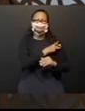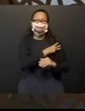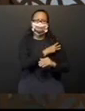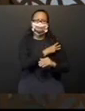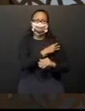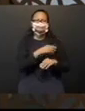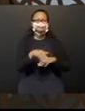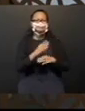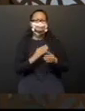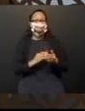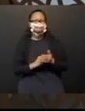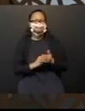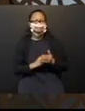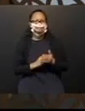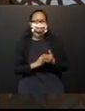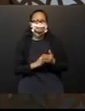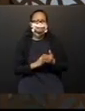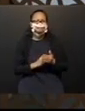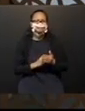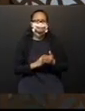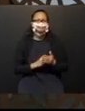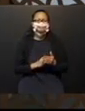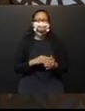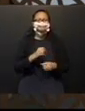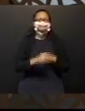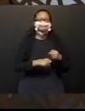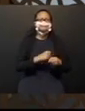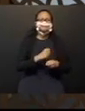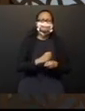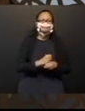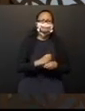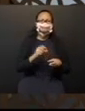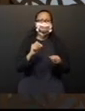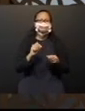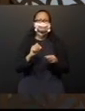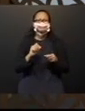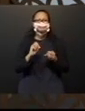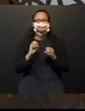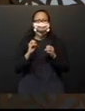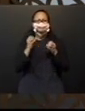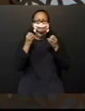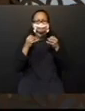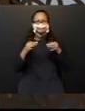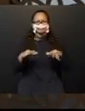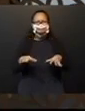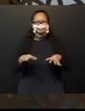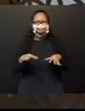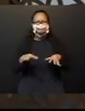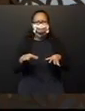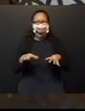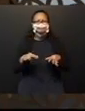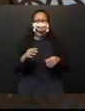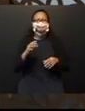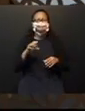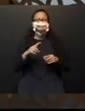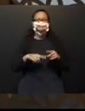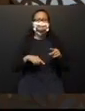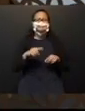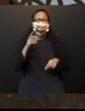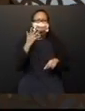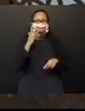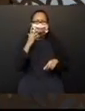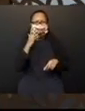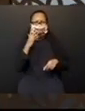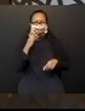os anos fala do material dourado, fala do sistema de numeração decimal, mas cada vez aprofundando